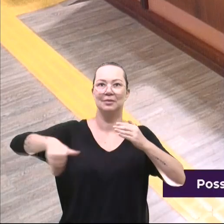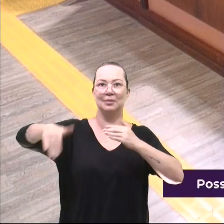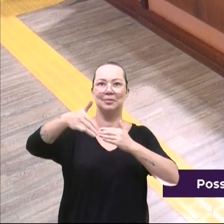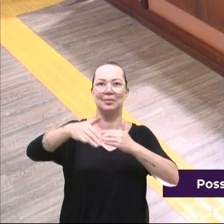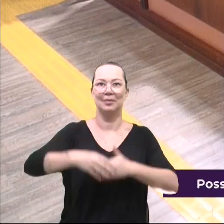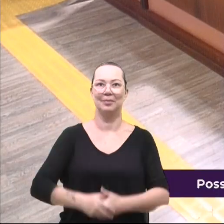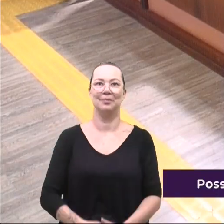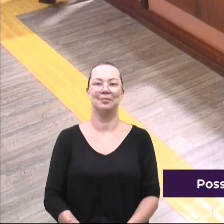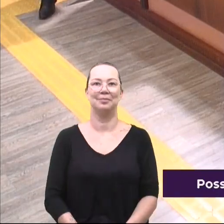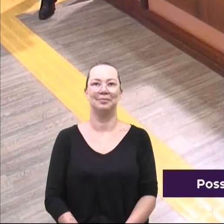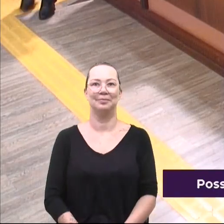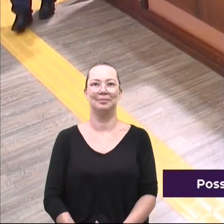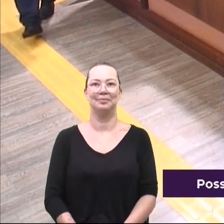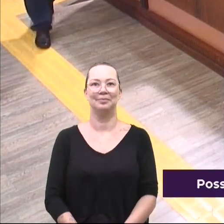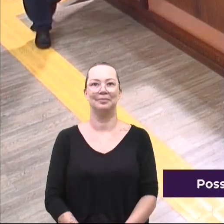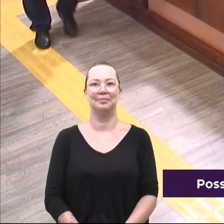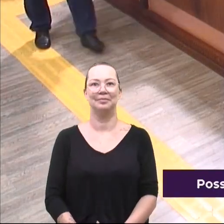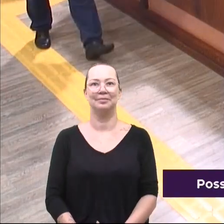faça a cena aí.